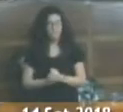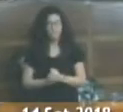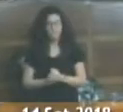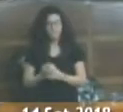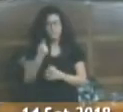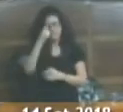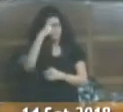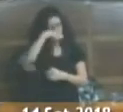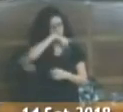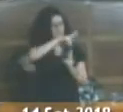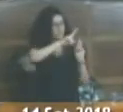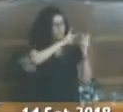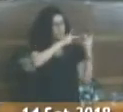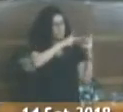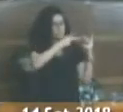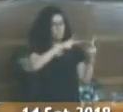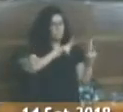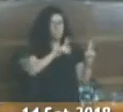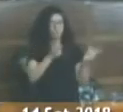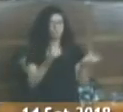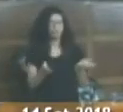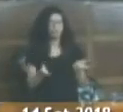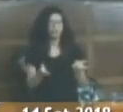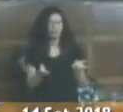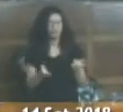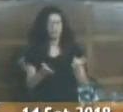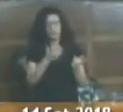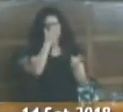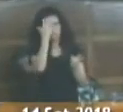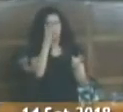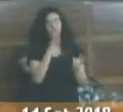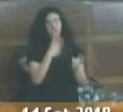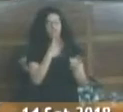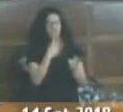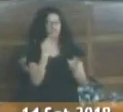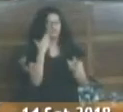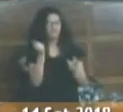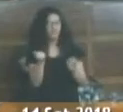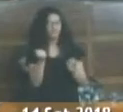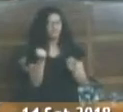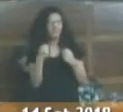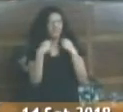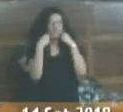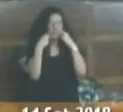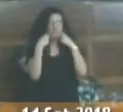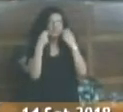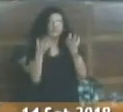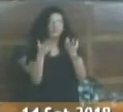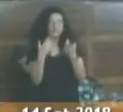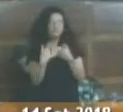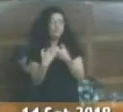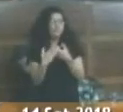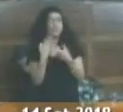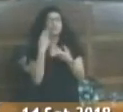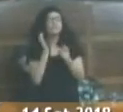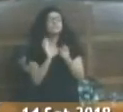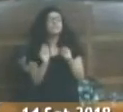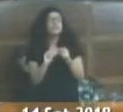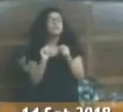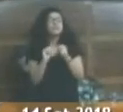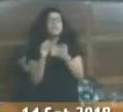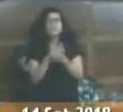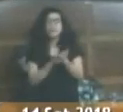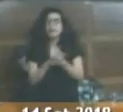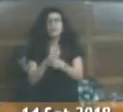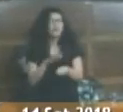Paraty, o rapaz, e eu acho que muita gente já conhece essa história aqui. Que covardia, porque ele não sabe fazer outra coisa a não ser